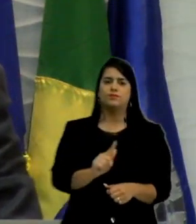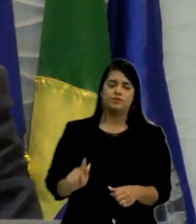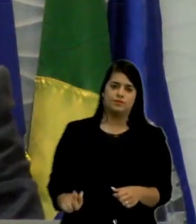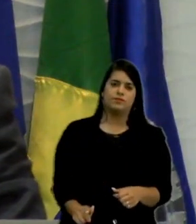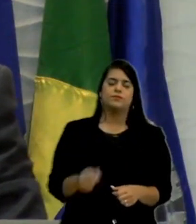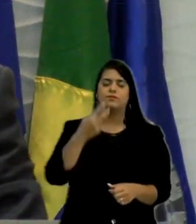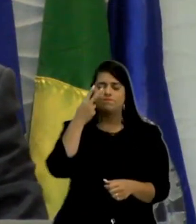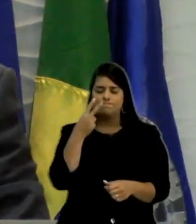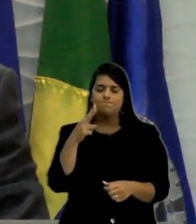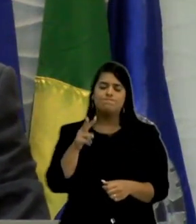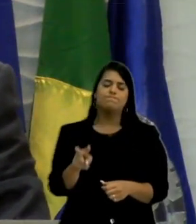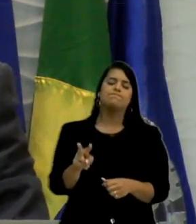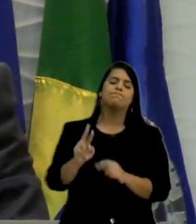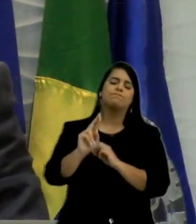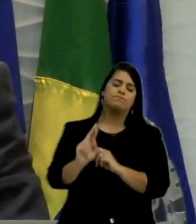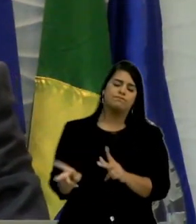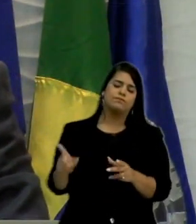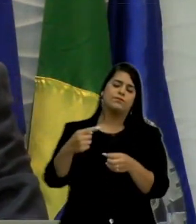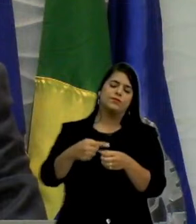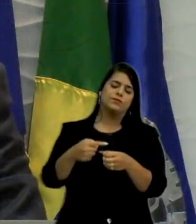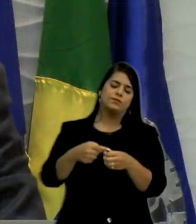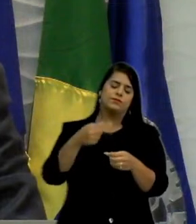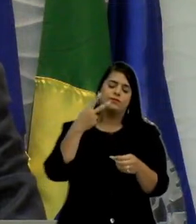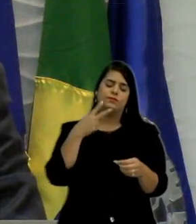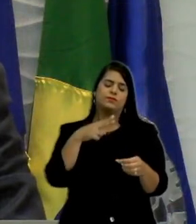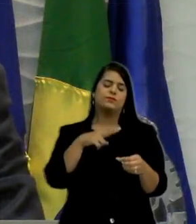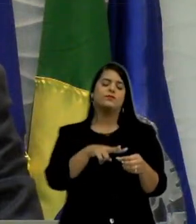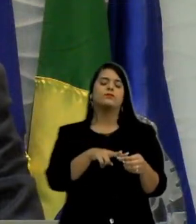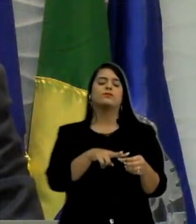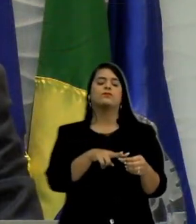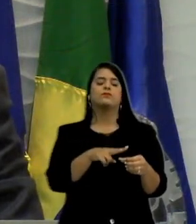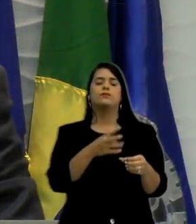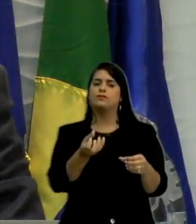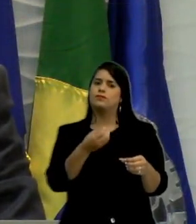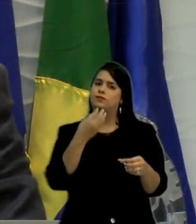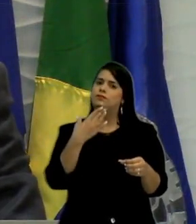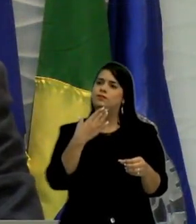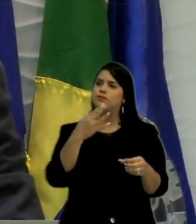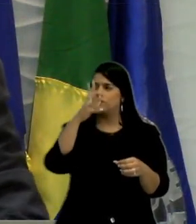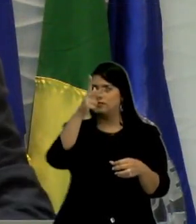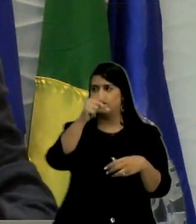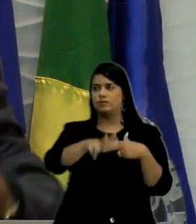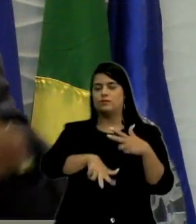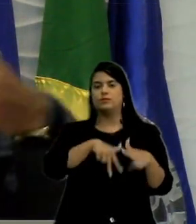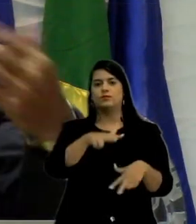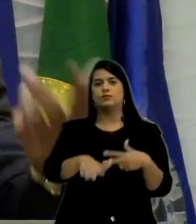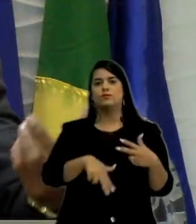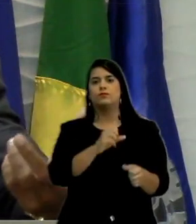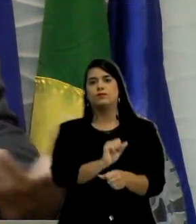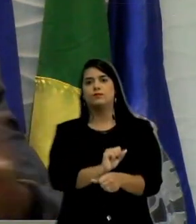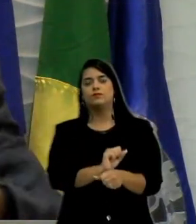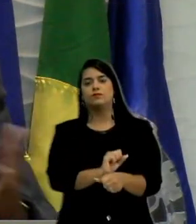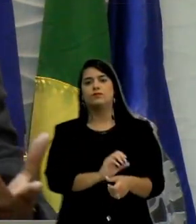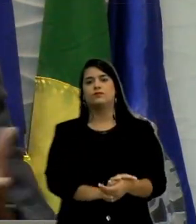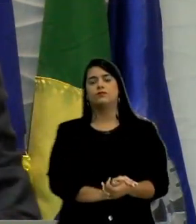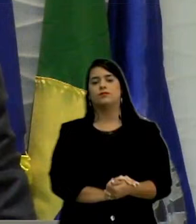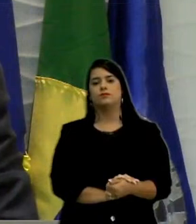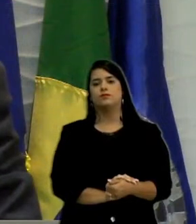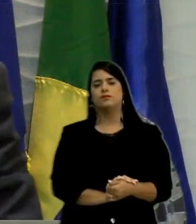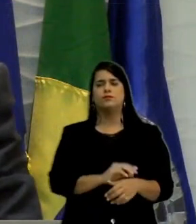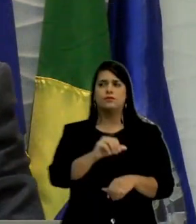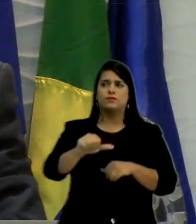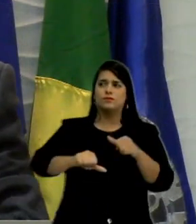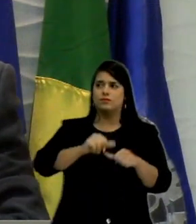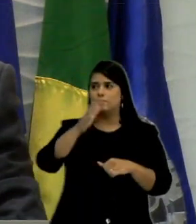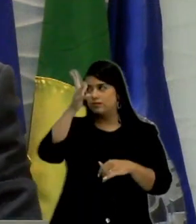um olhar diferente para São Bento. Esperamos sim. A gente não queria tanta mudança em São Bento